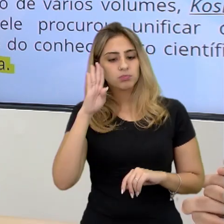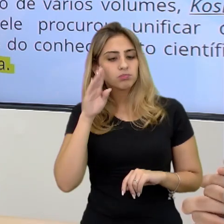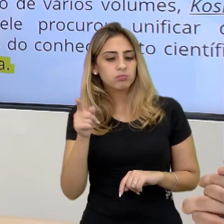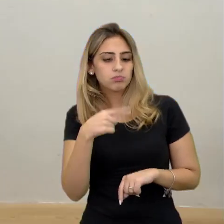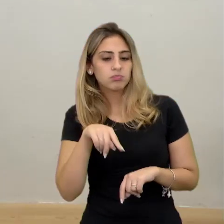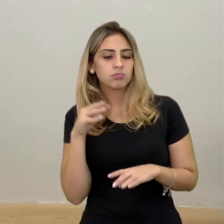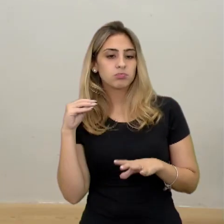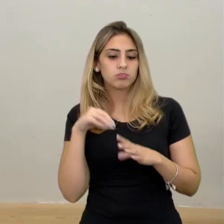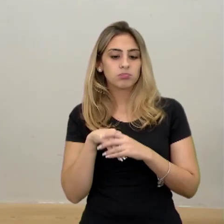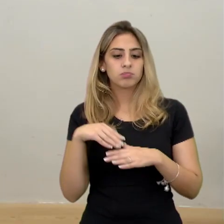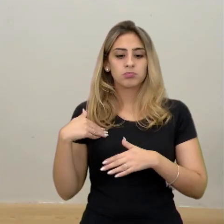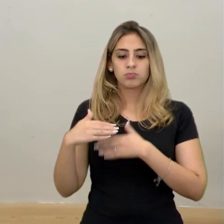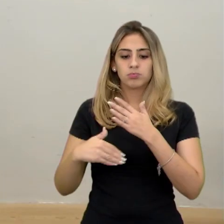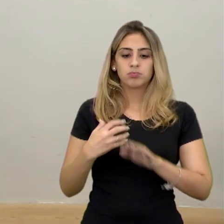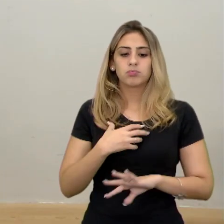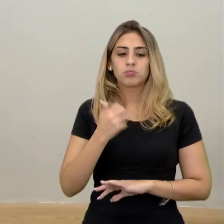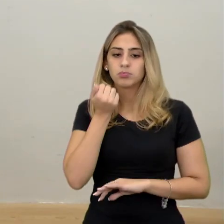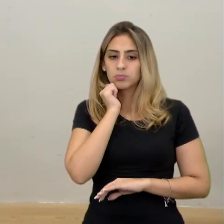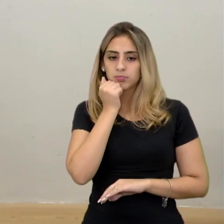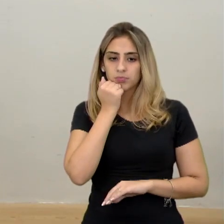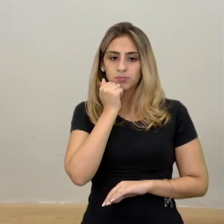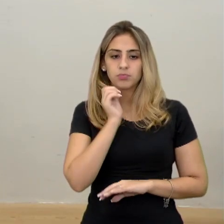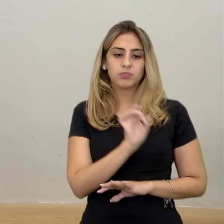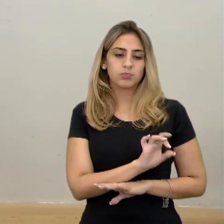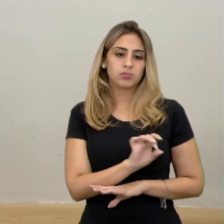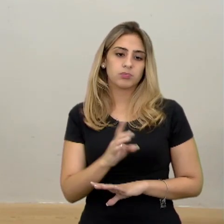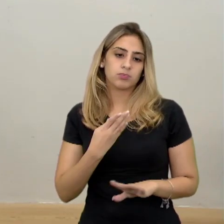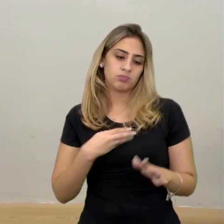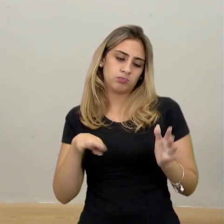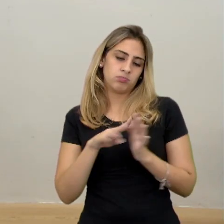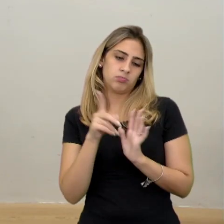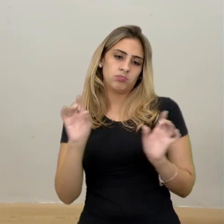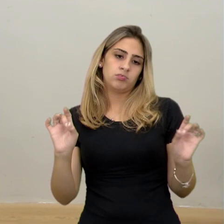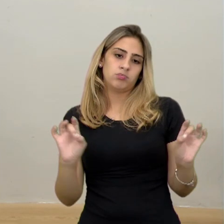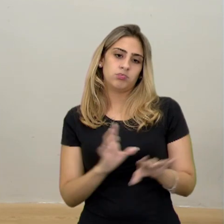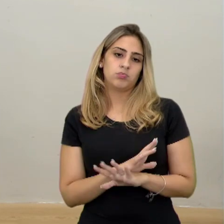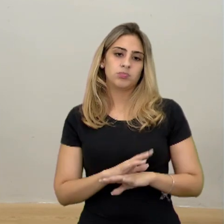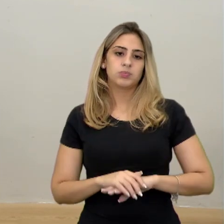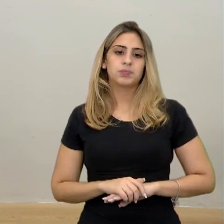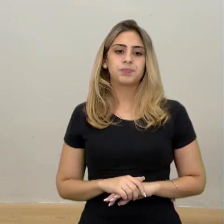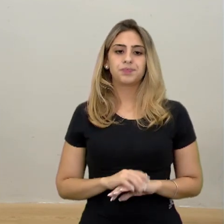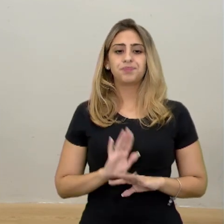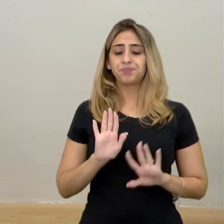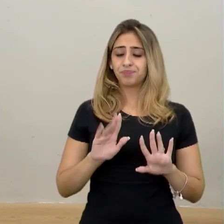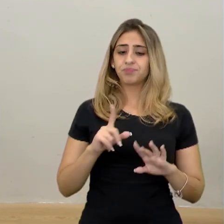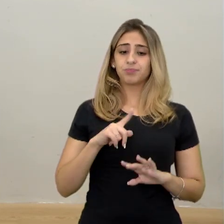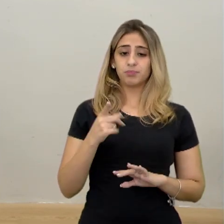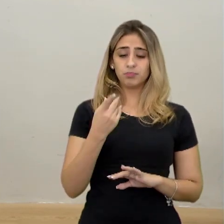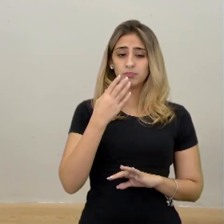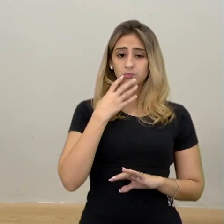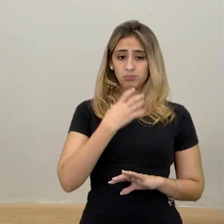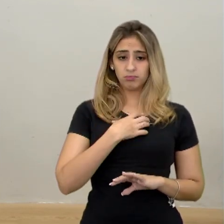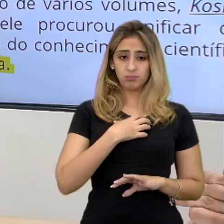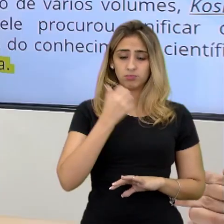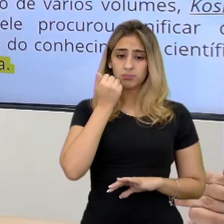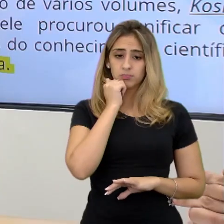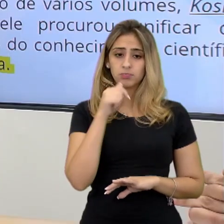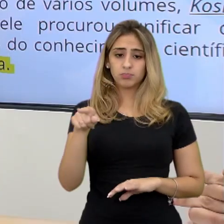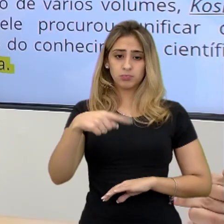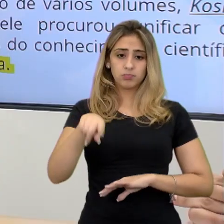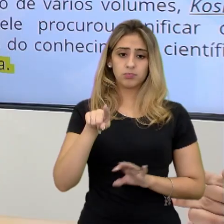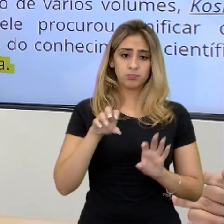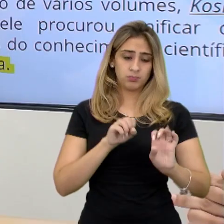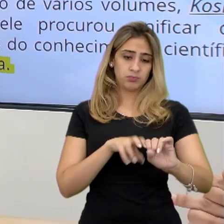principalmente através do método científico, cada um chega em uma conclusão. Se bem que o método científico, né, o professor ele